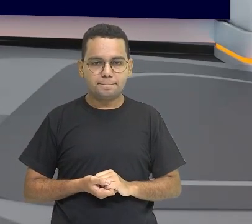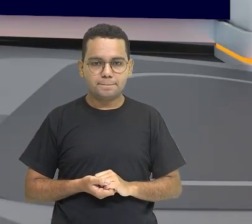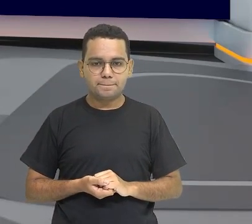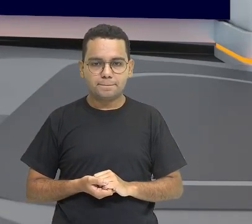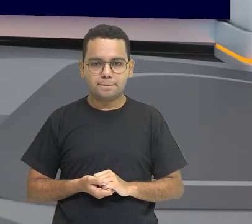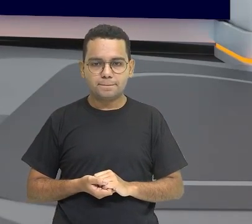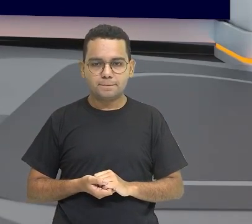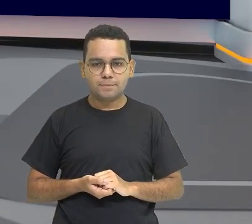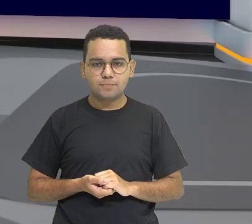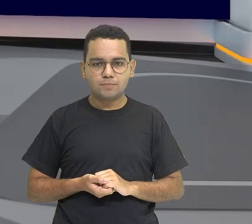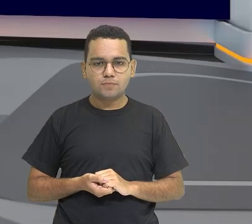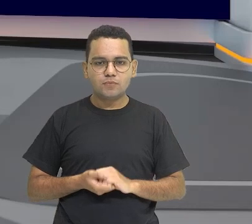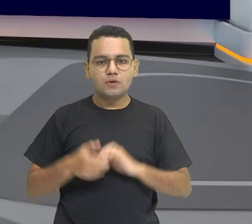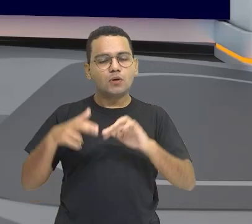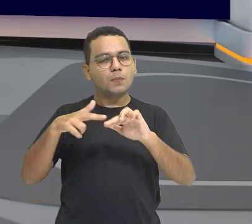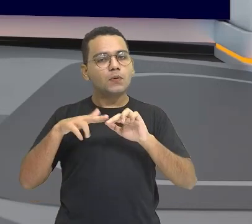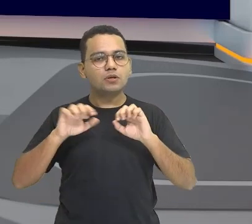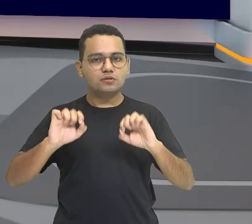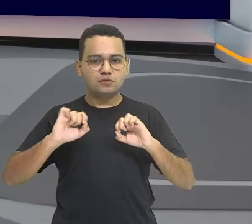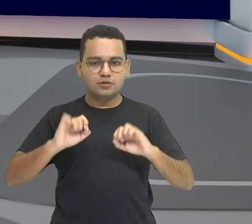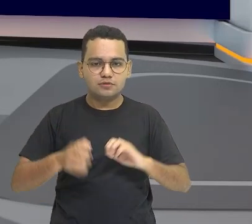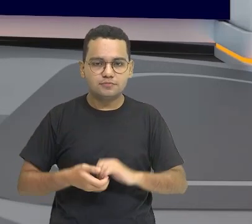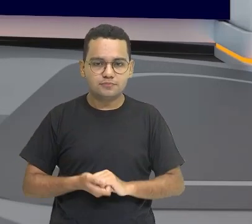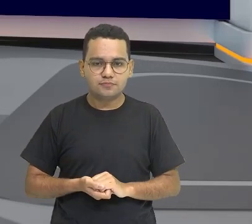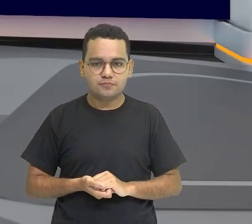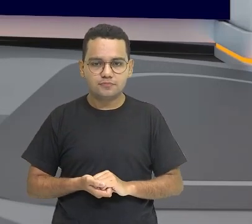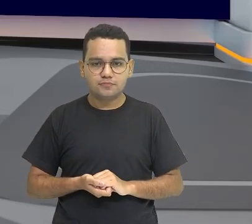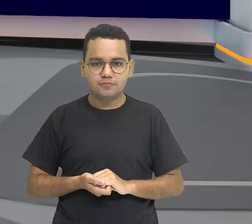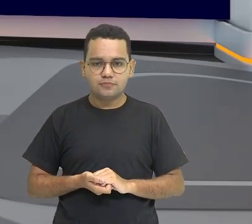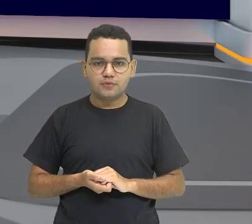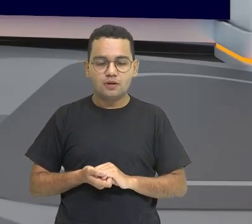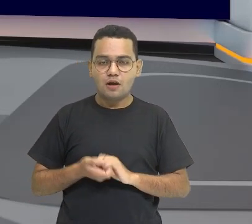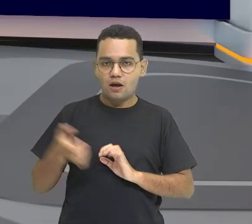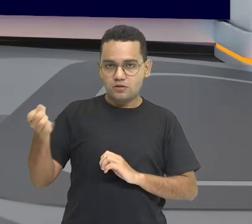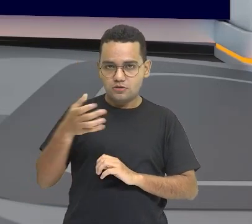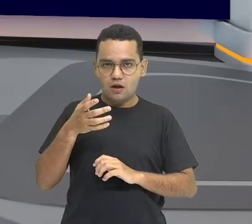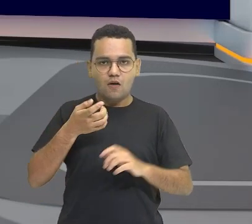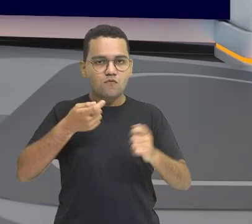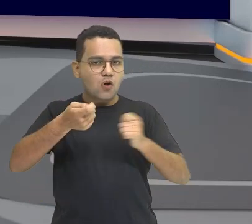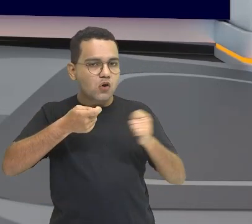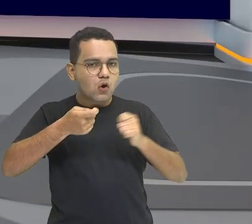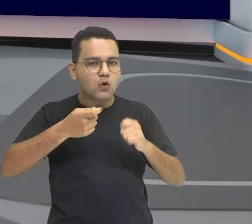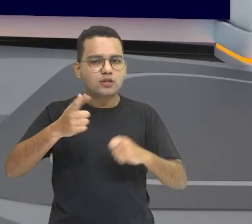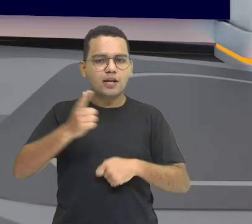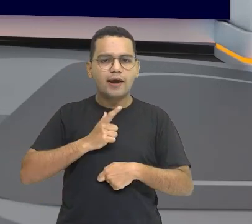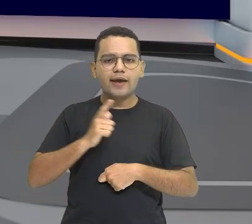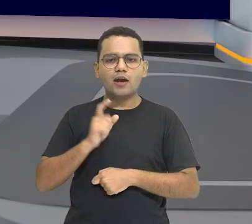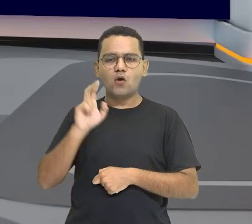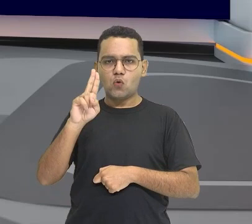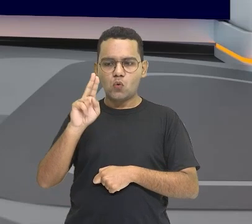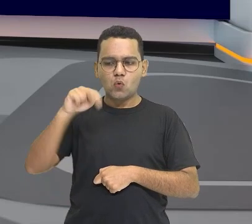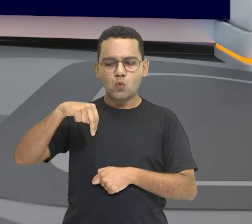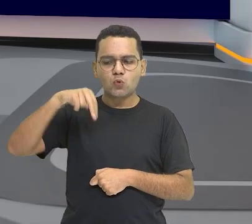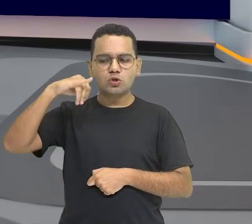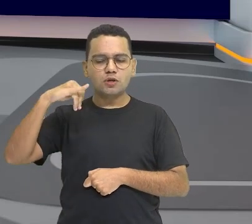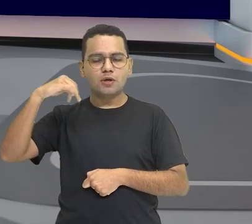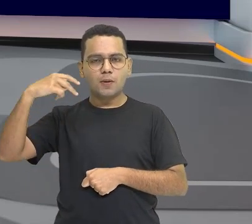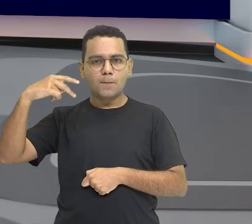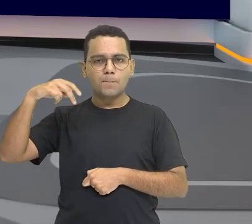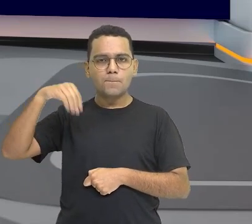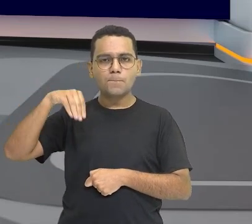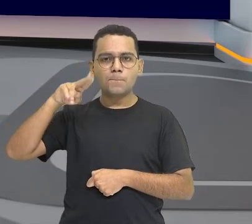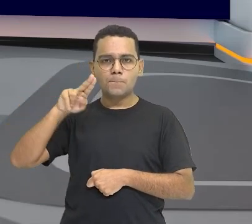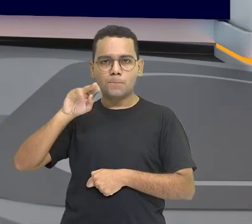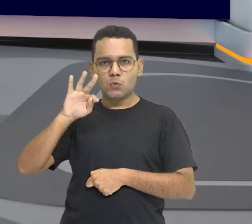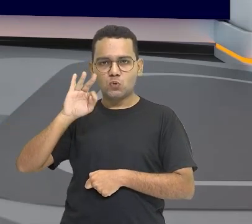temos. Que é o mais consensual que a gente diga que essa nova ordem, ela é unimultipolar. O que significa dizer,